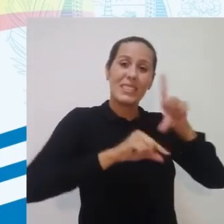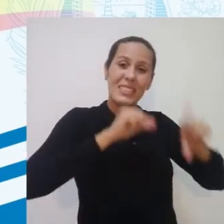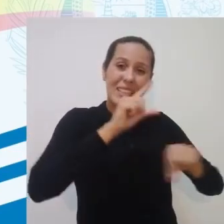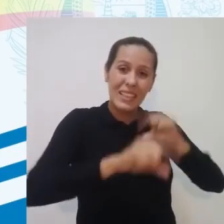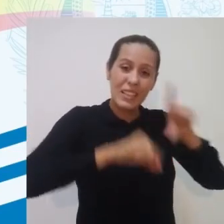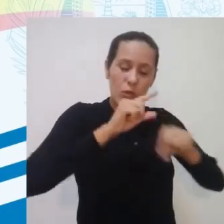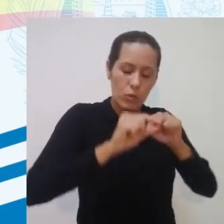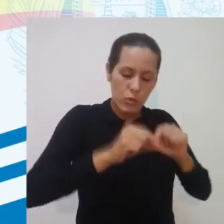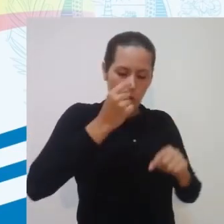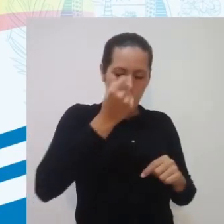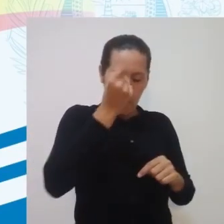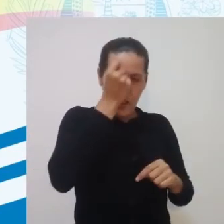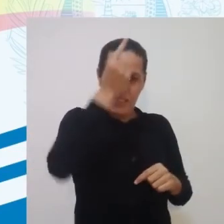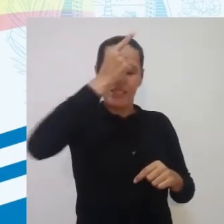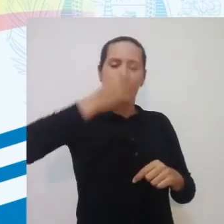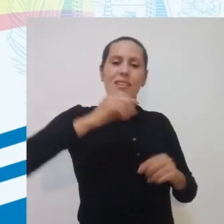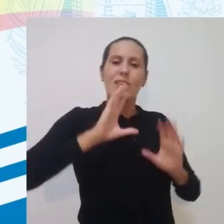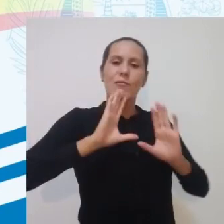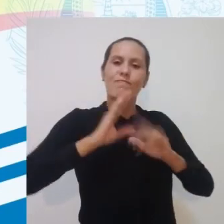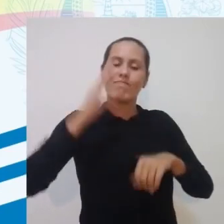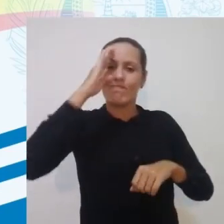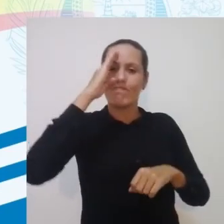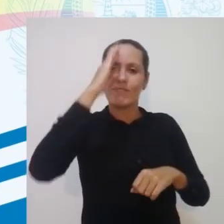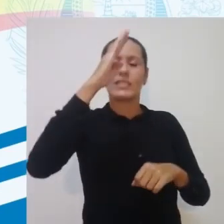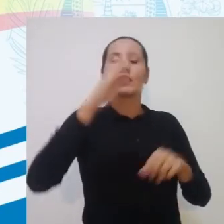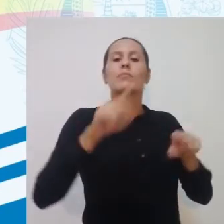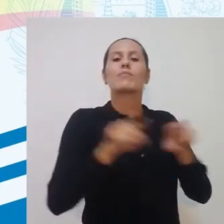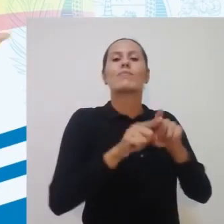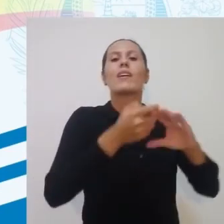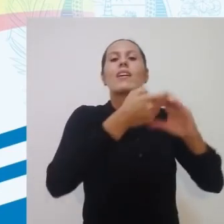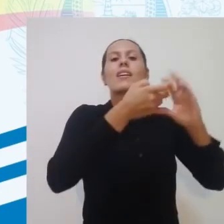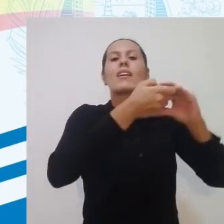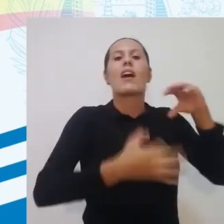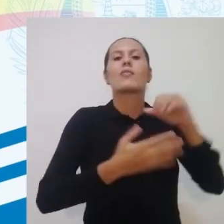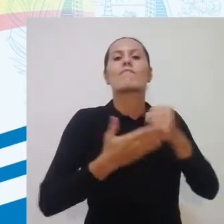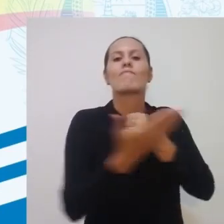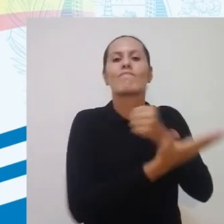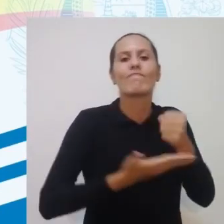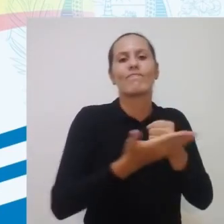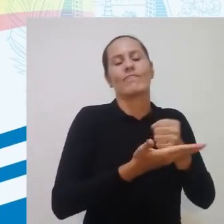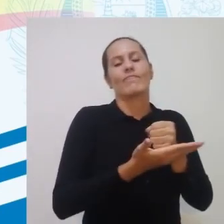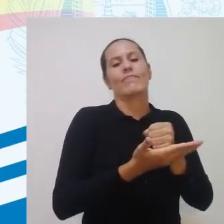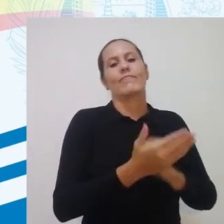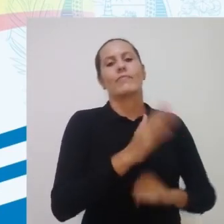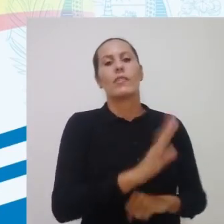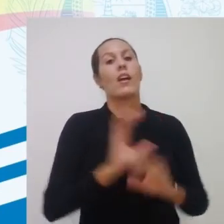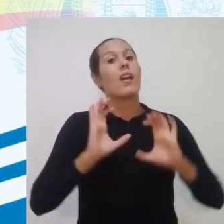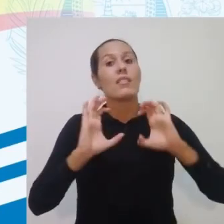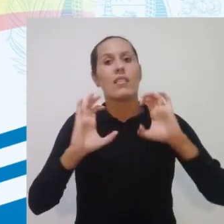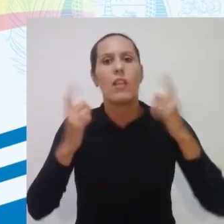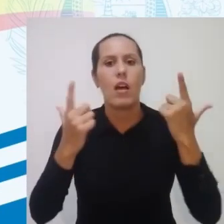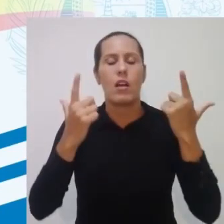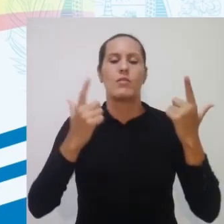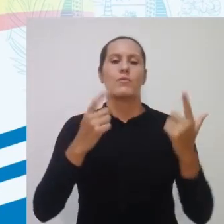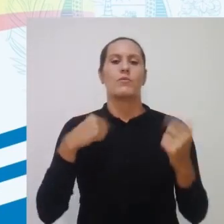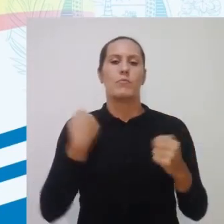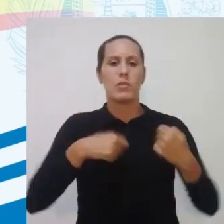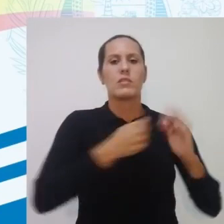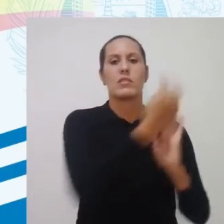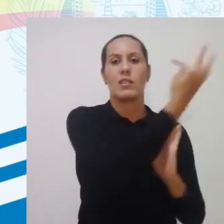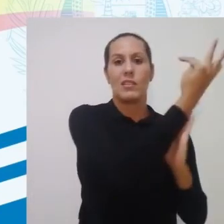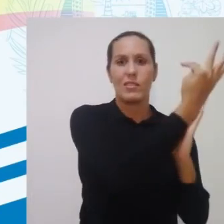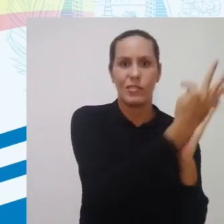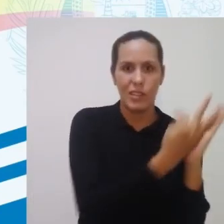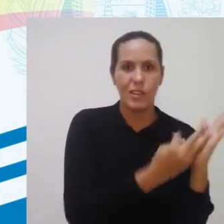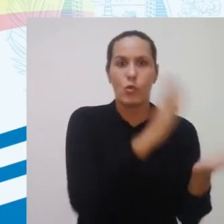que a gente chama de ideia central e características básicas. Claro que a gente tem que ser fiel ao texto original.